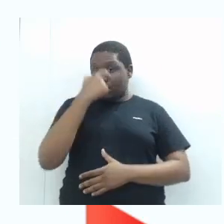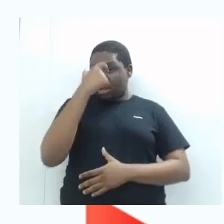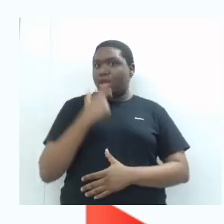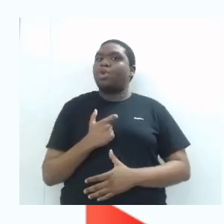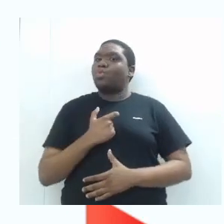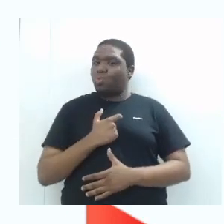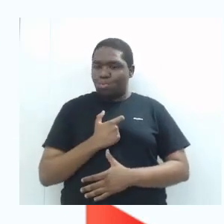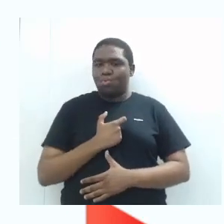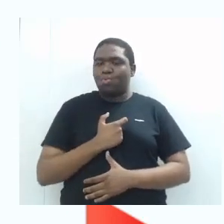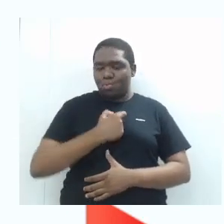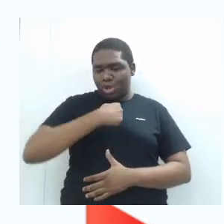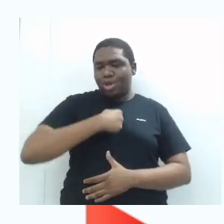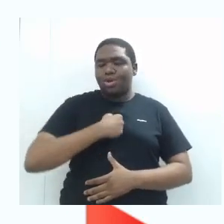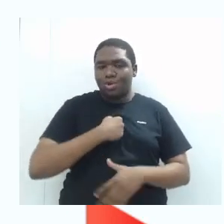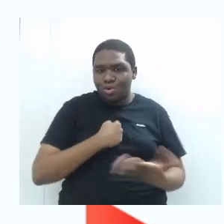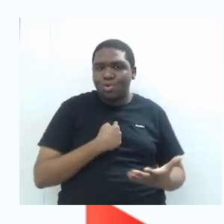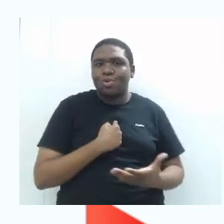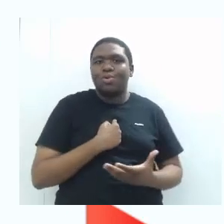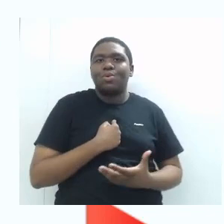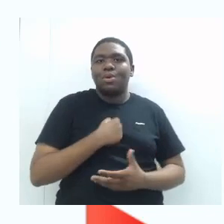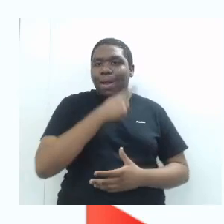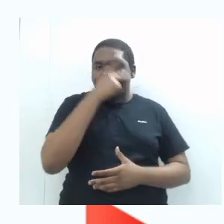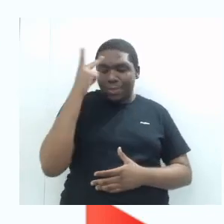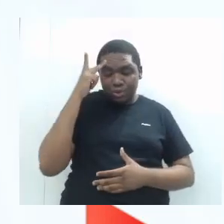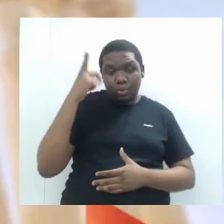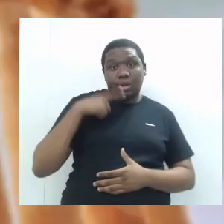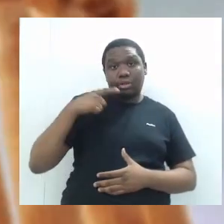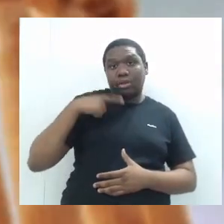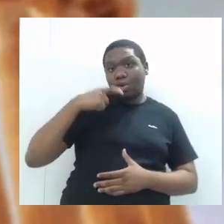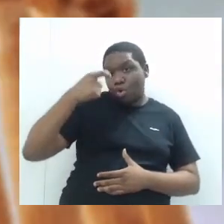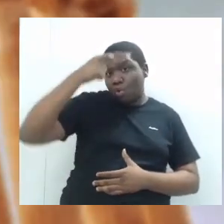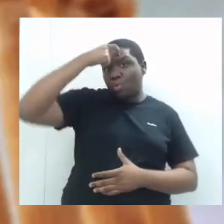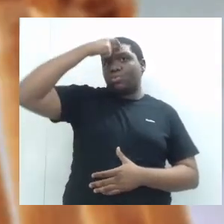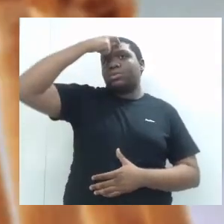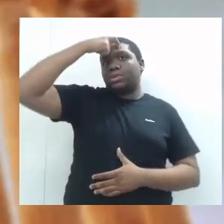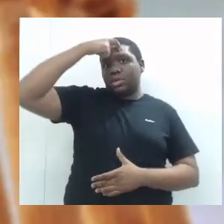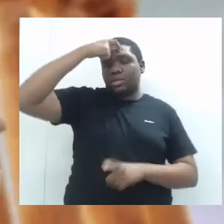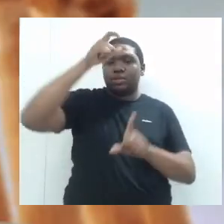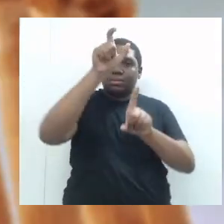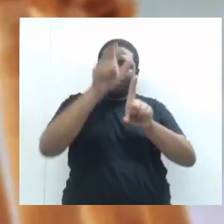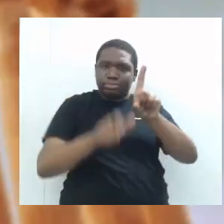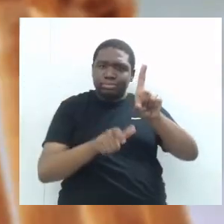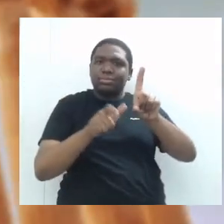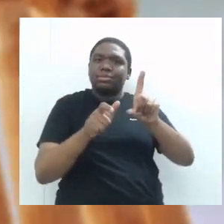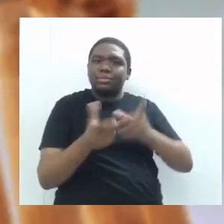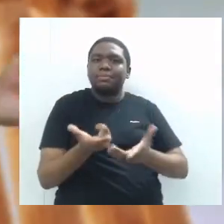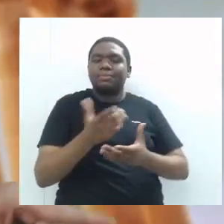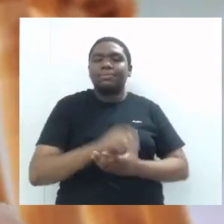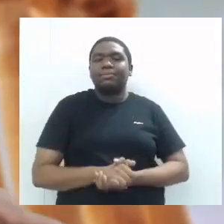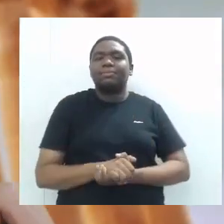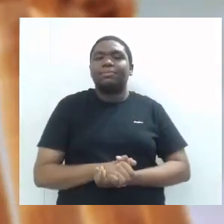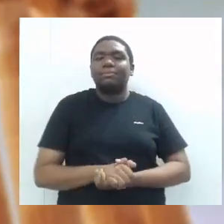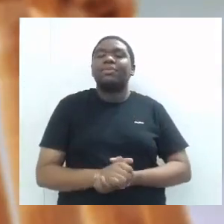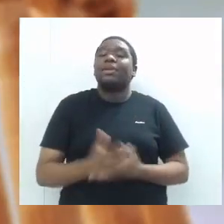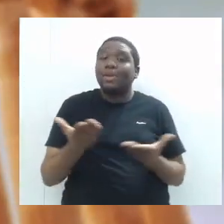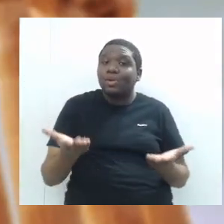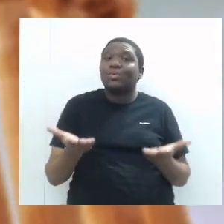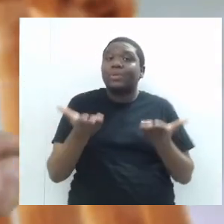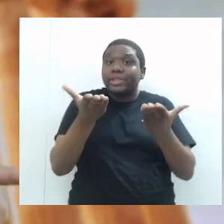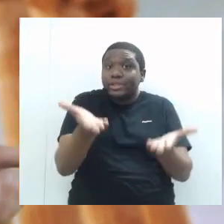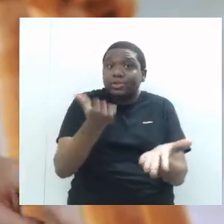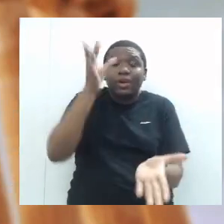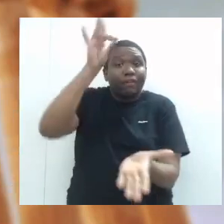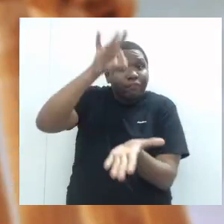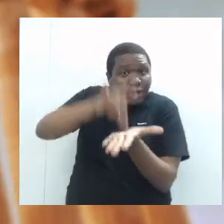de sujeito ou consciência. Então prestem bem atenção à questão da realidade,